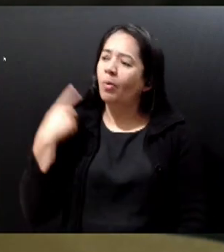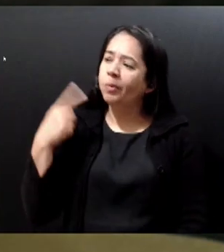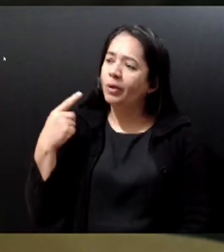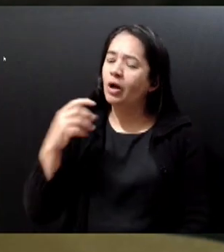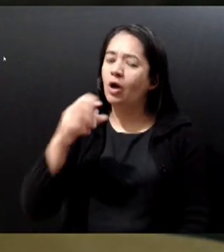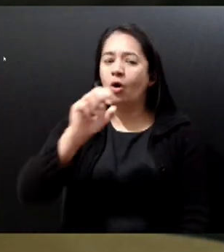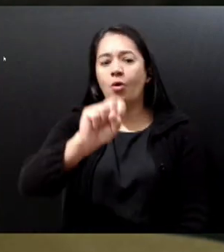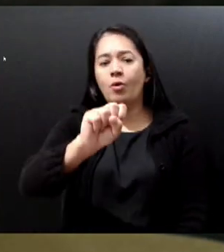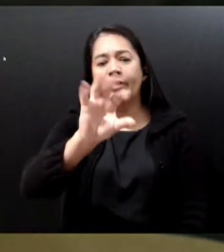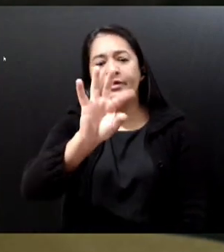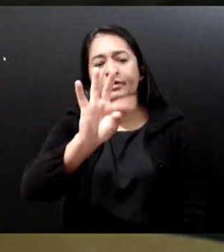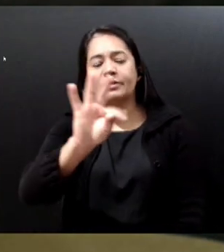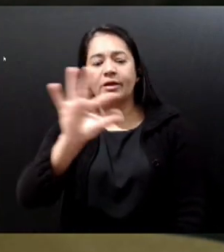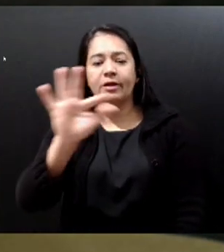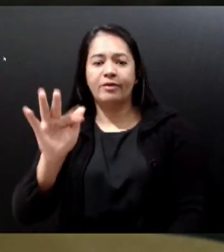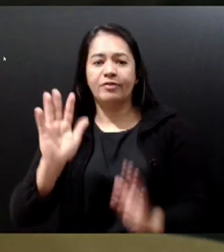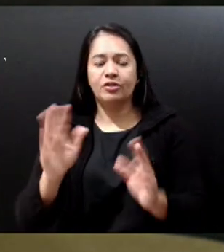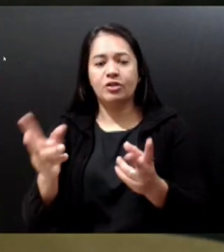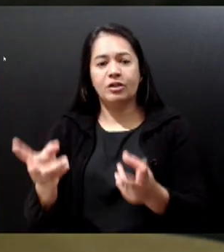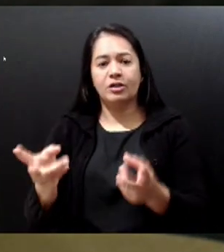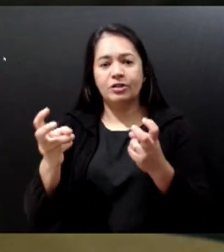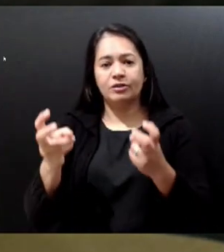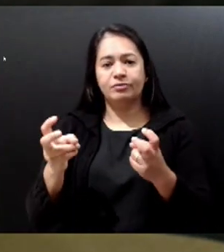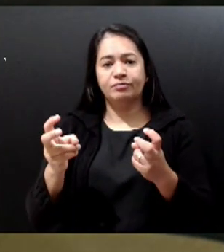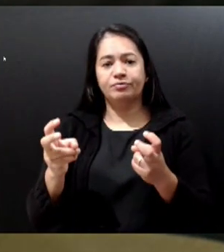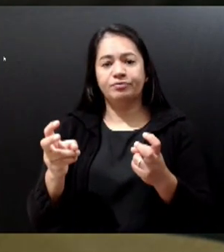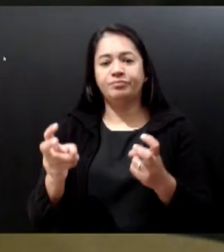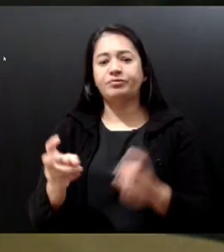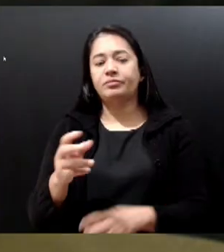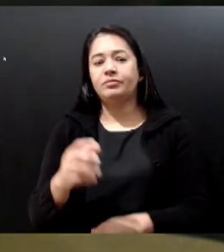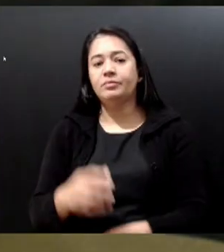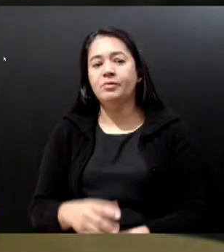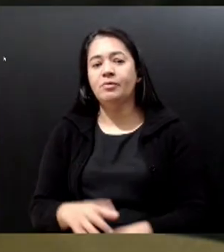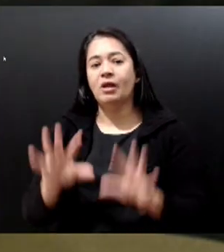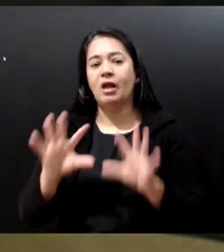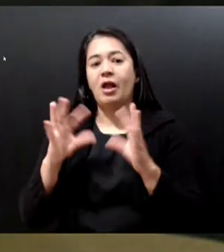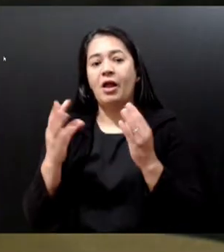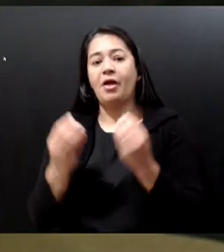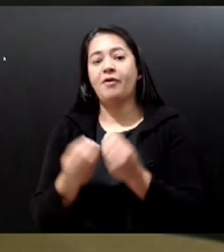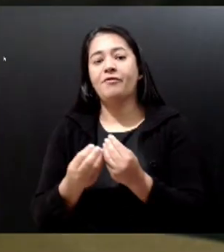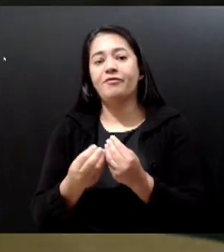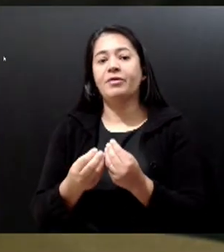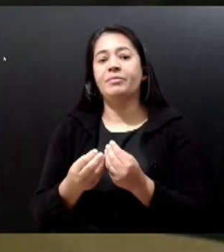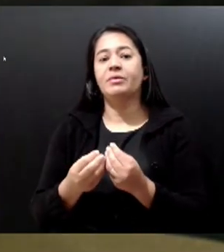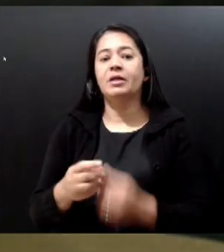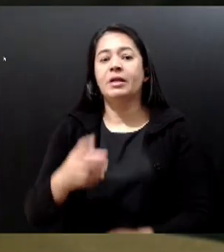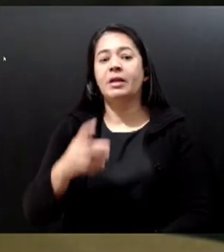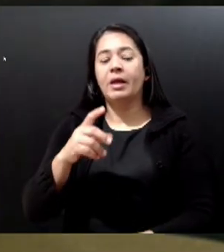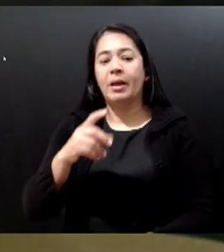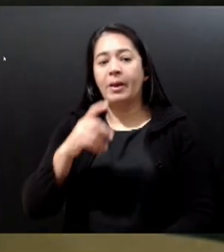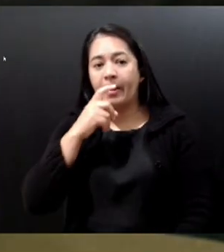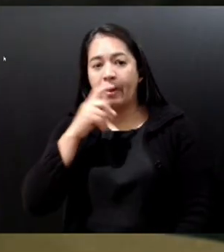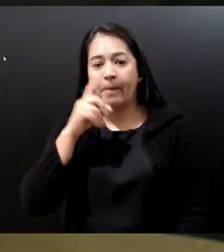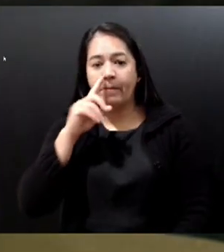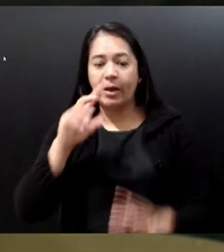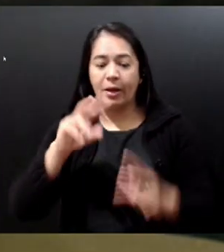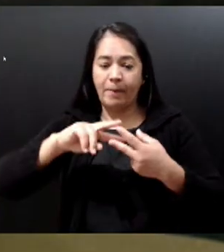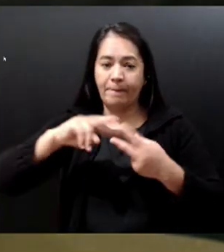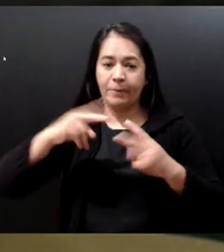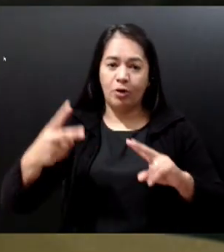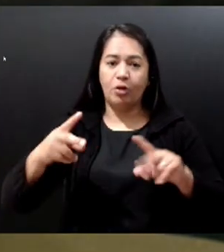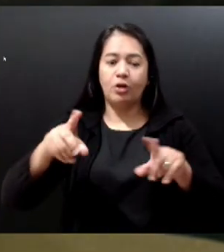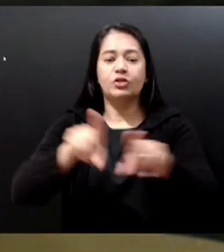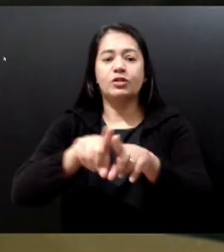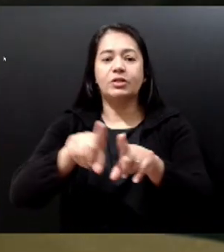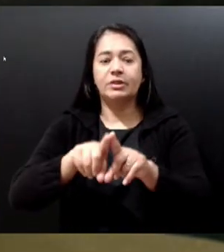a multiparentalidade, permitindo o registro com pais biológicos e socioafetivos, né? Na prática, isso